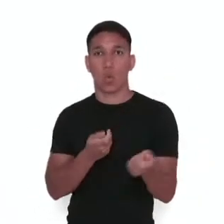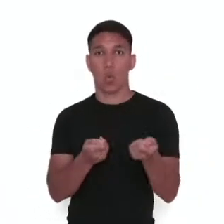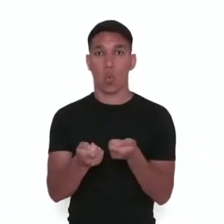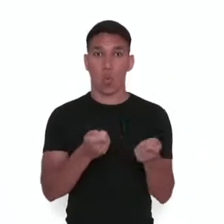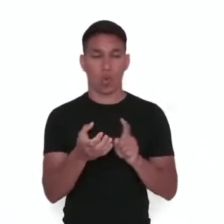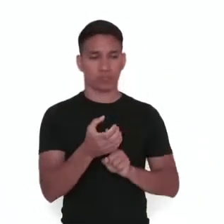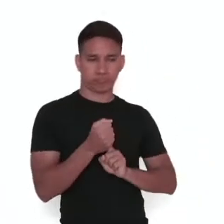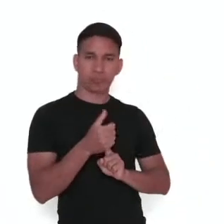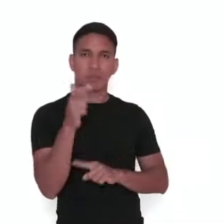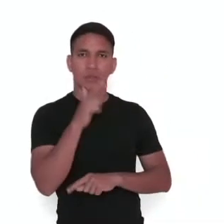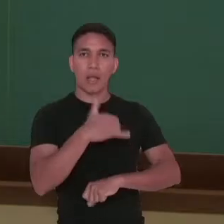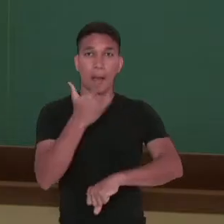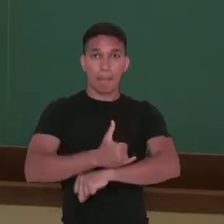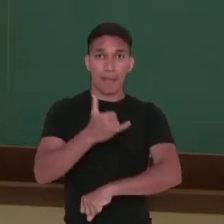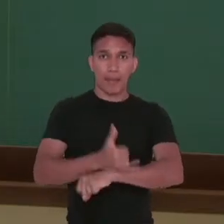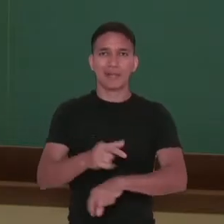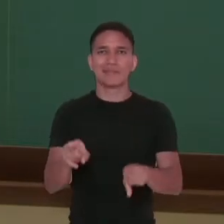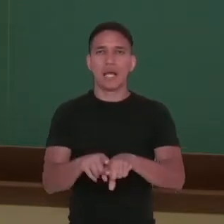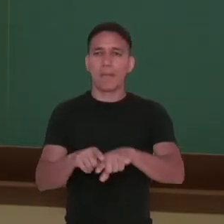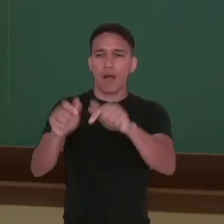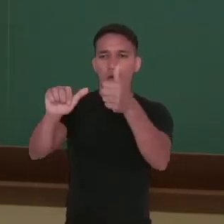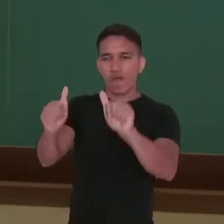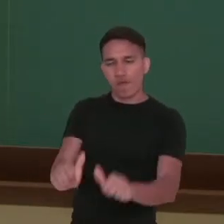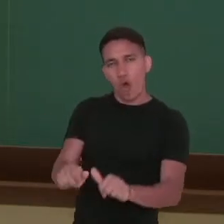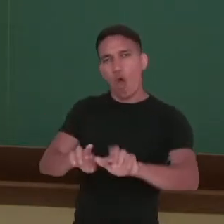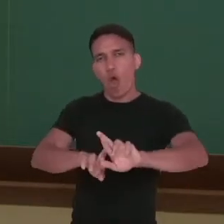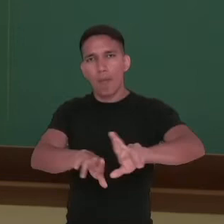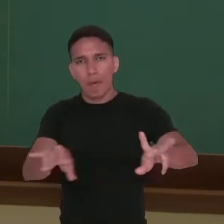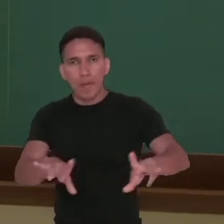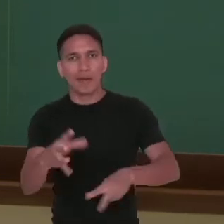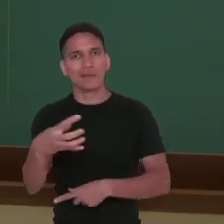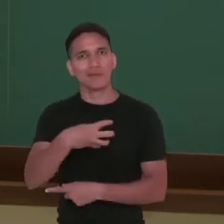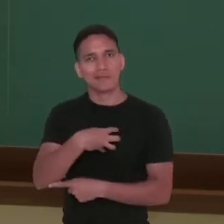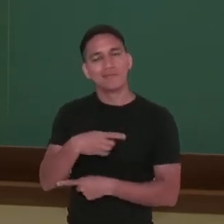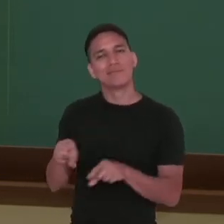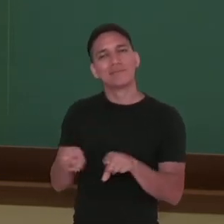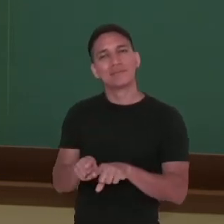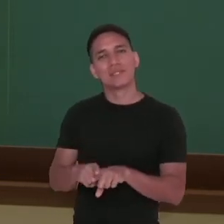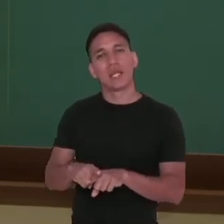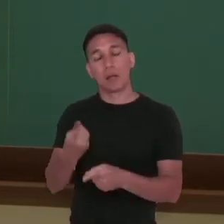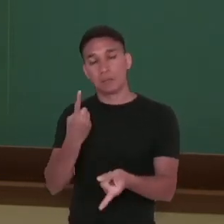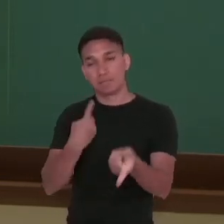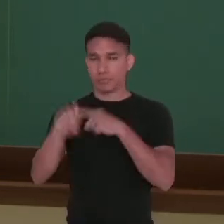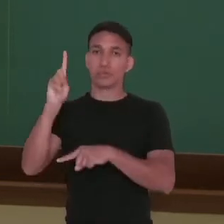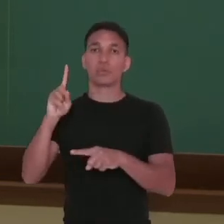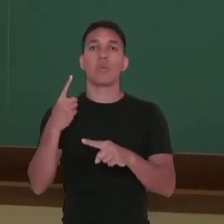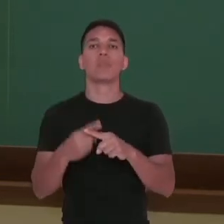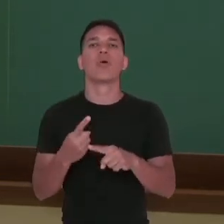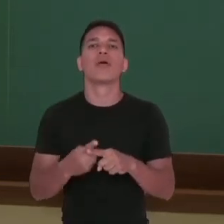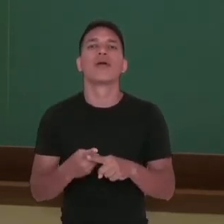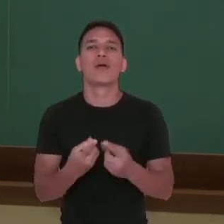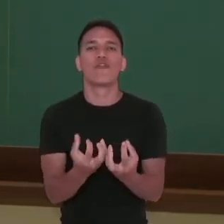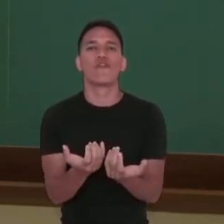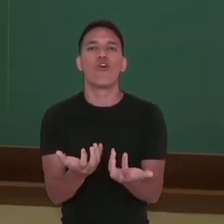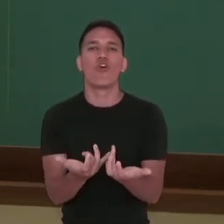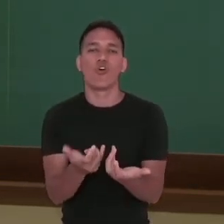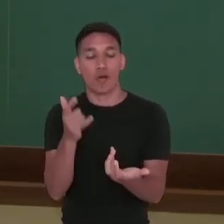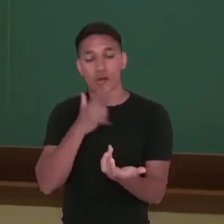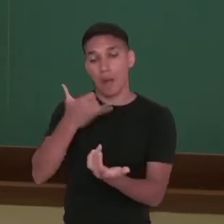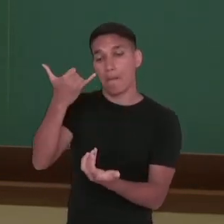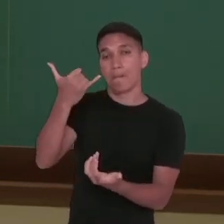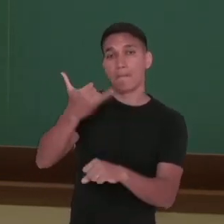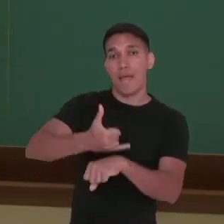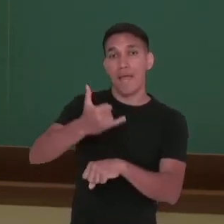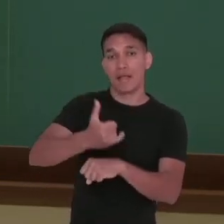dos metais, ao formato, você modelar o metal, se deu através do fogo. Você derrete, você aquece o metal